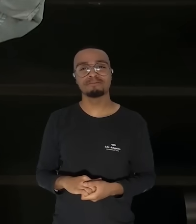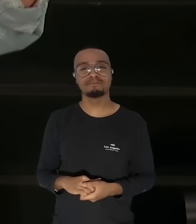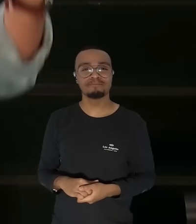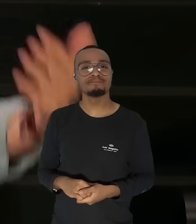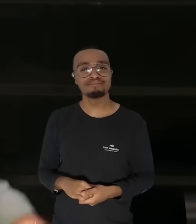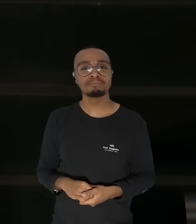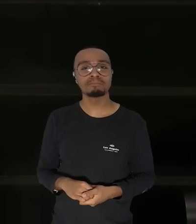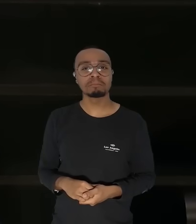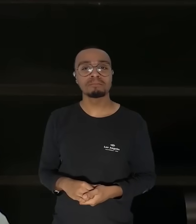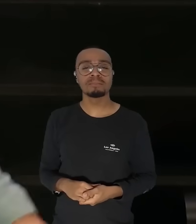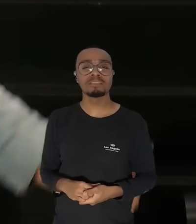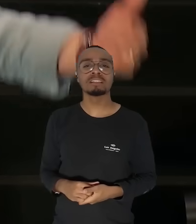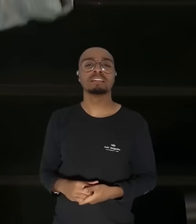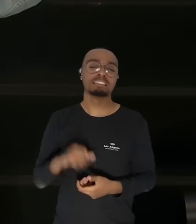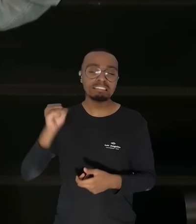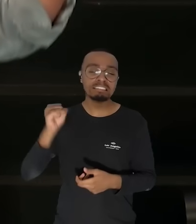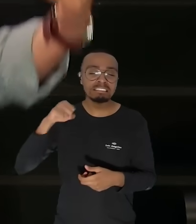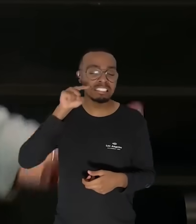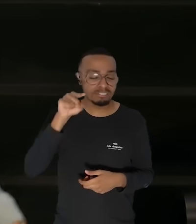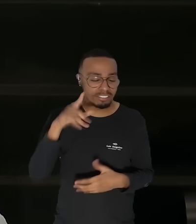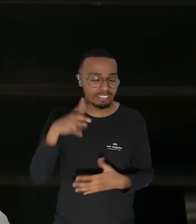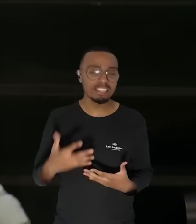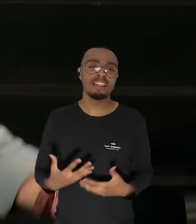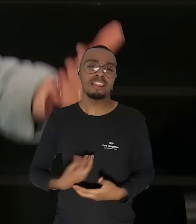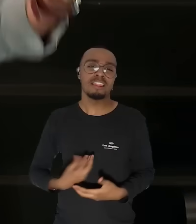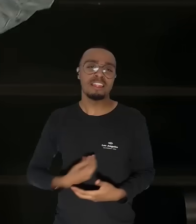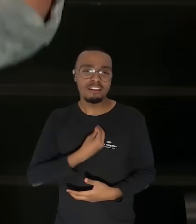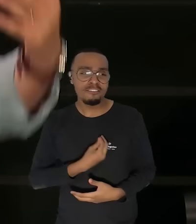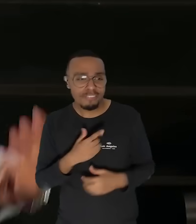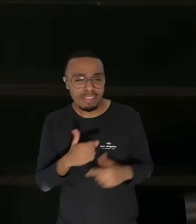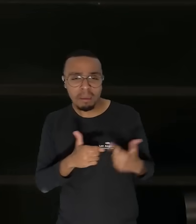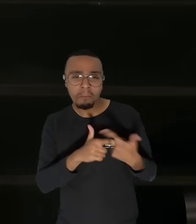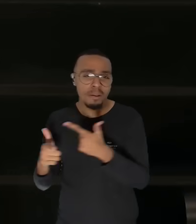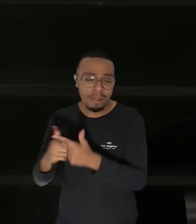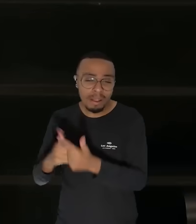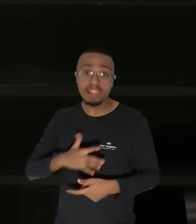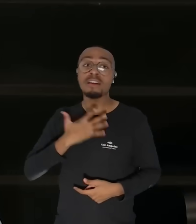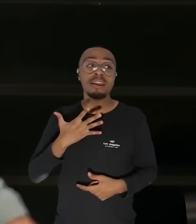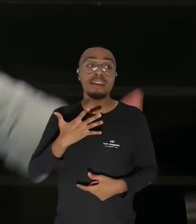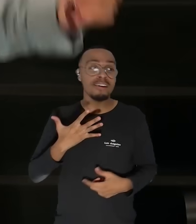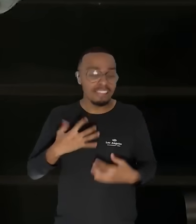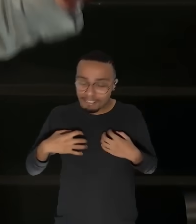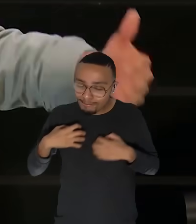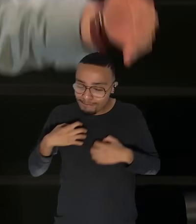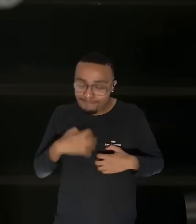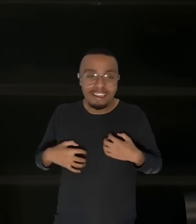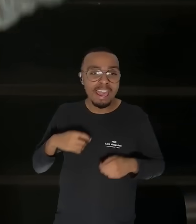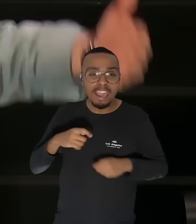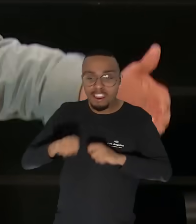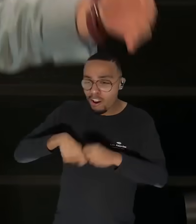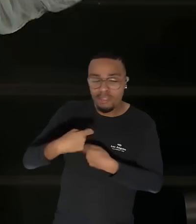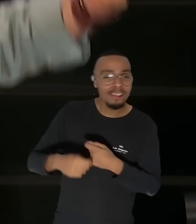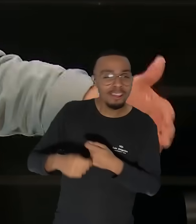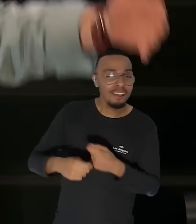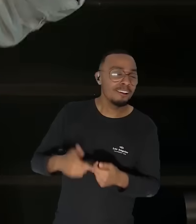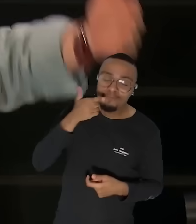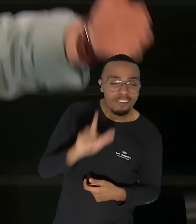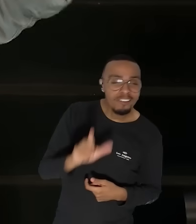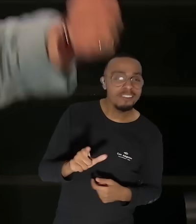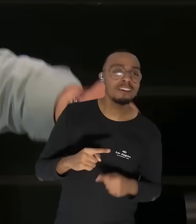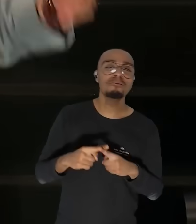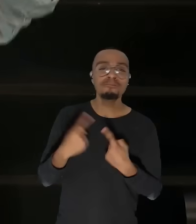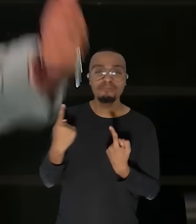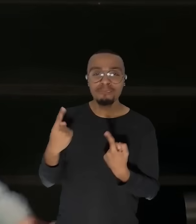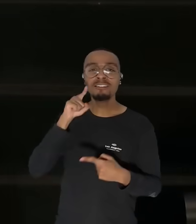é inadministrável. E ela é surpreendente. Se você não carregar uma palavra, você vai pular do barco